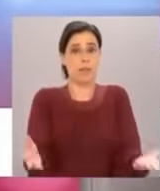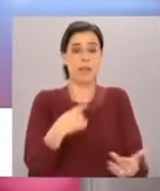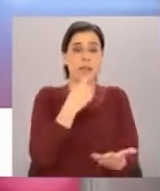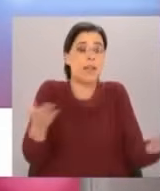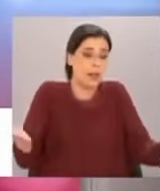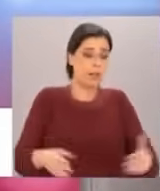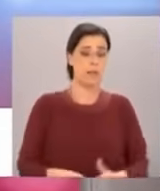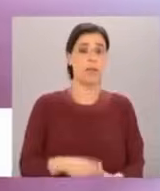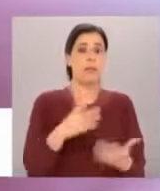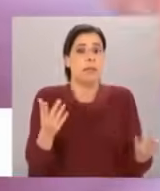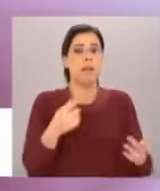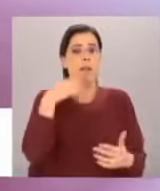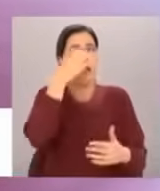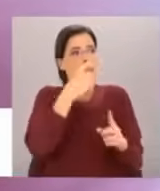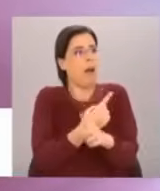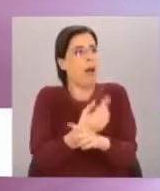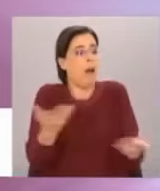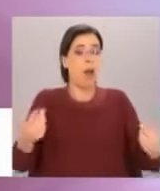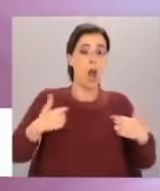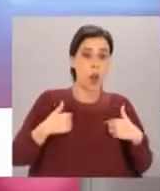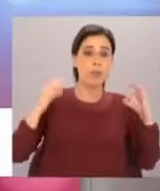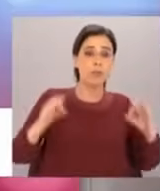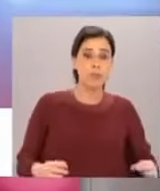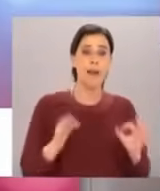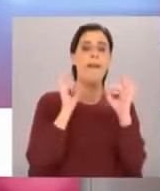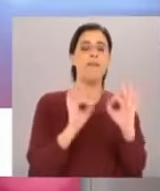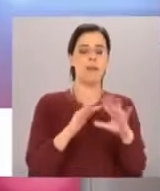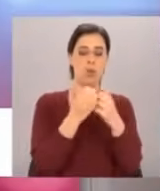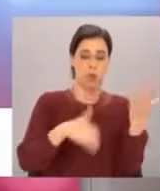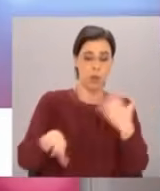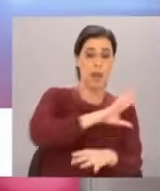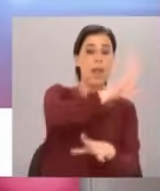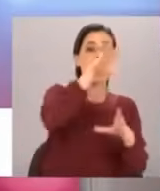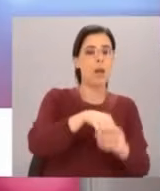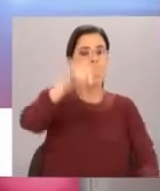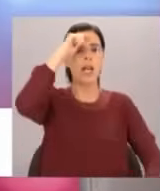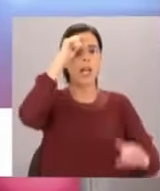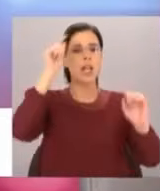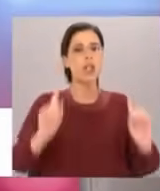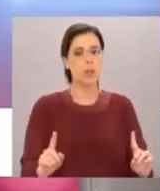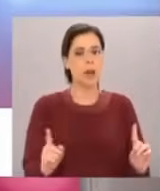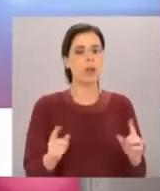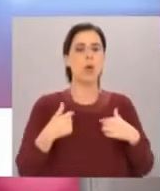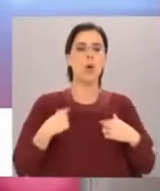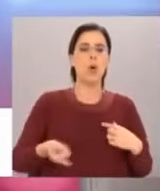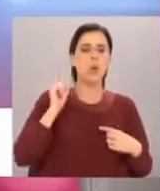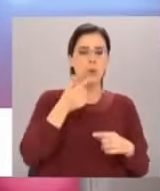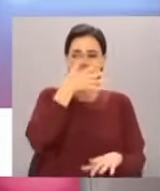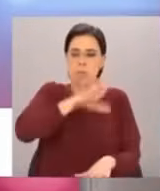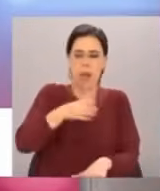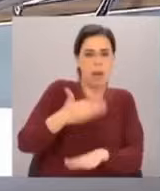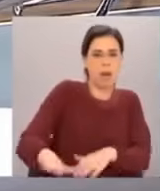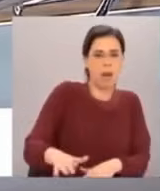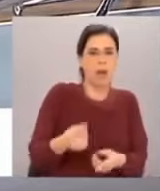quem está a referir uma tal número dois nós somos nós somos a favor uma cidade inclusiva de respeito Não somos neste